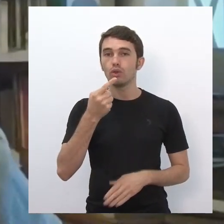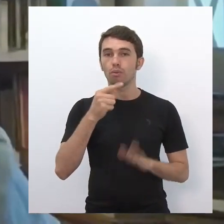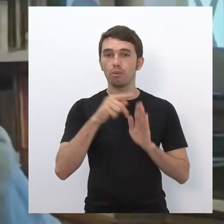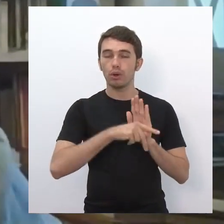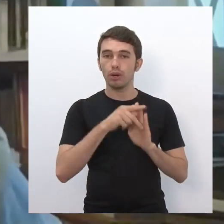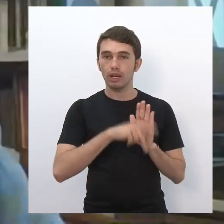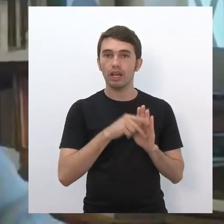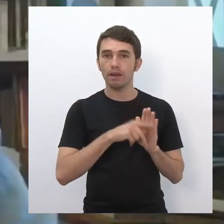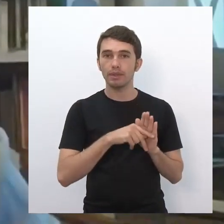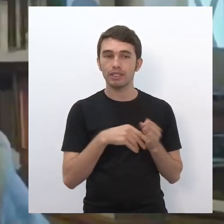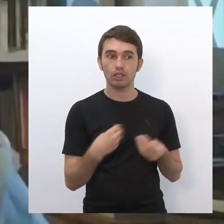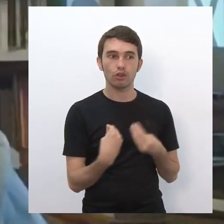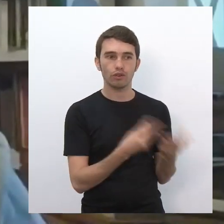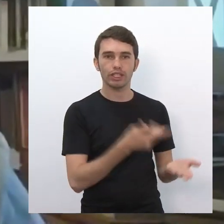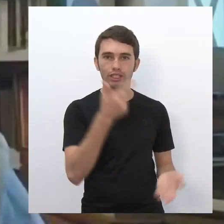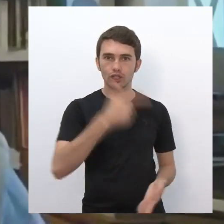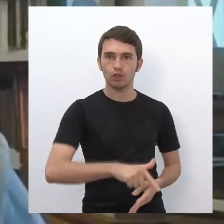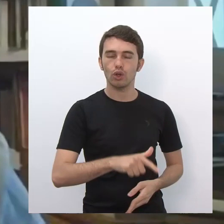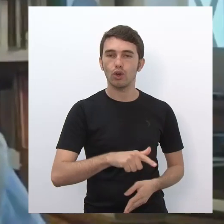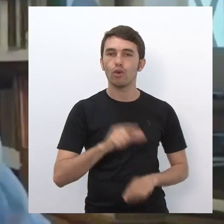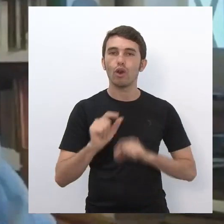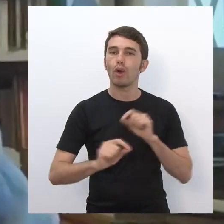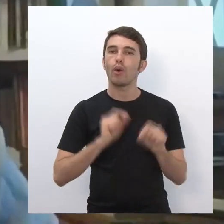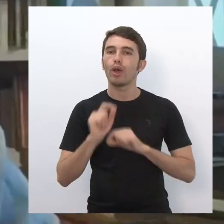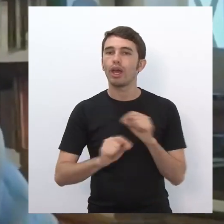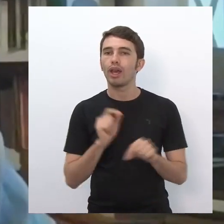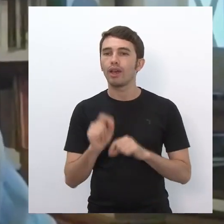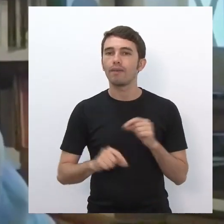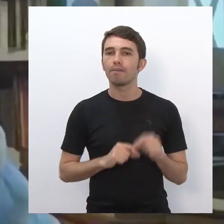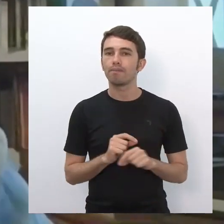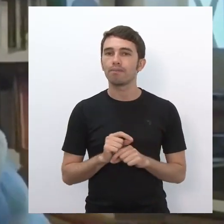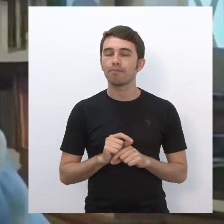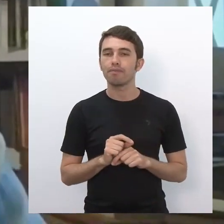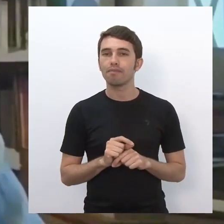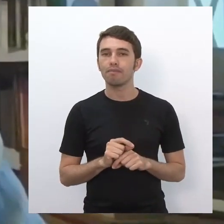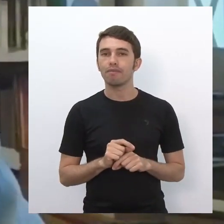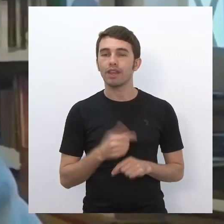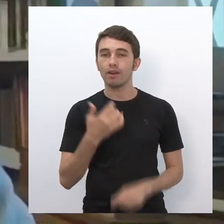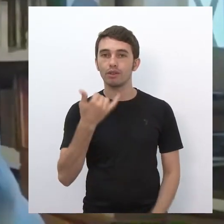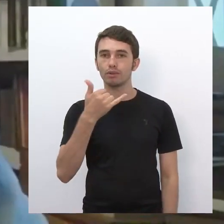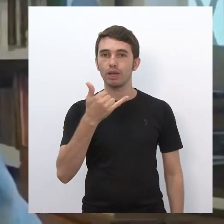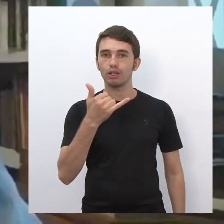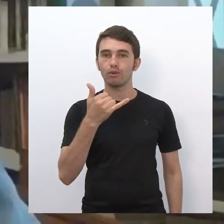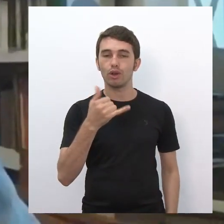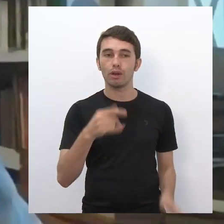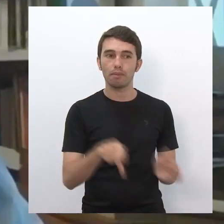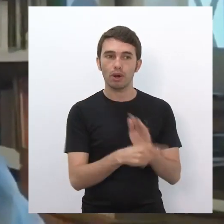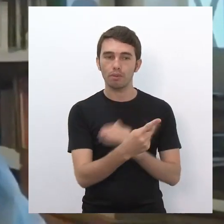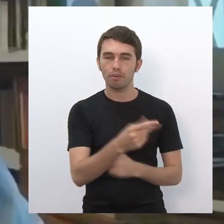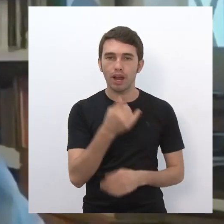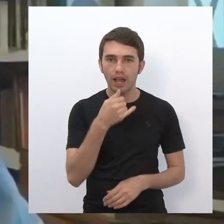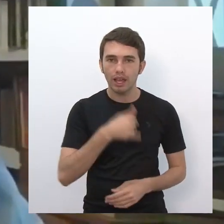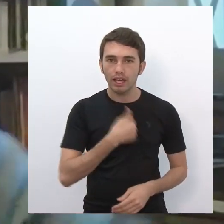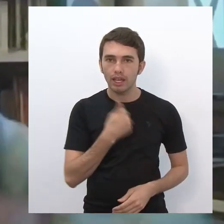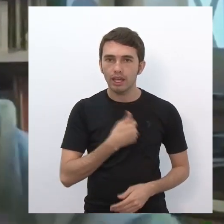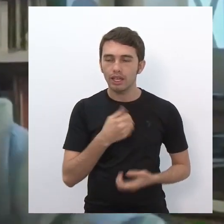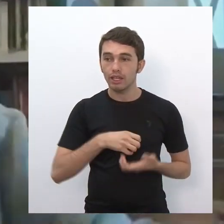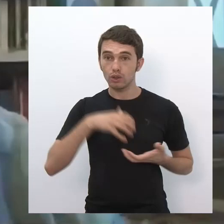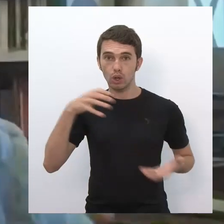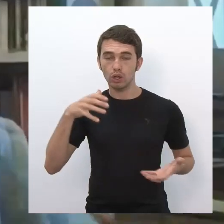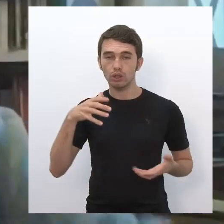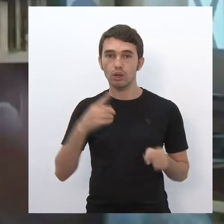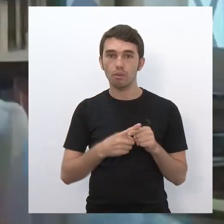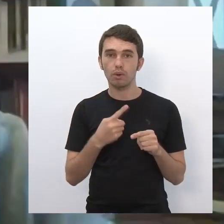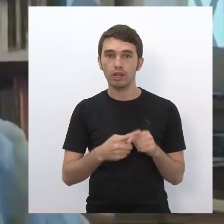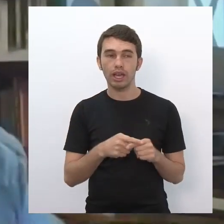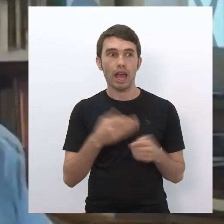o programa que é um grande sucesso nas bibliotecas, que é o programa de smartphones para idosos. Porque a gente dizia, agora eles